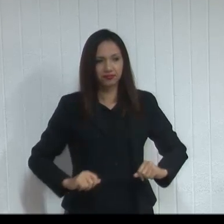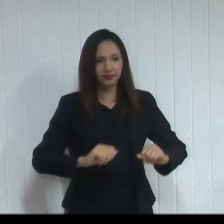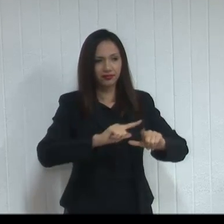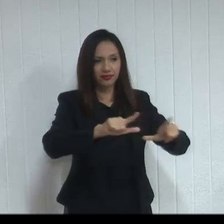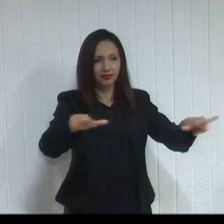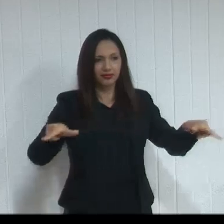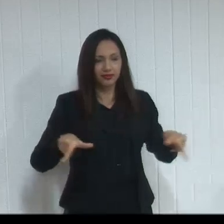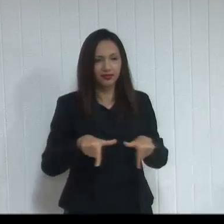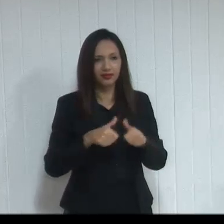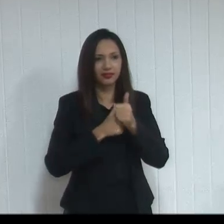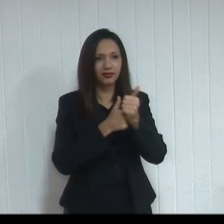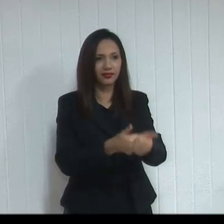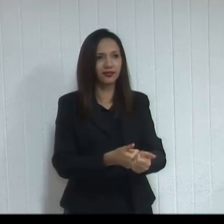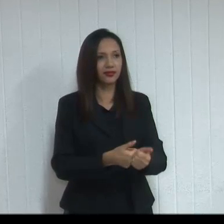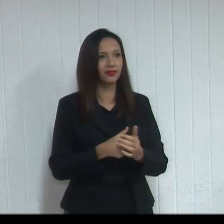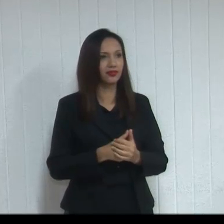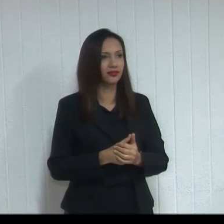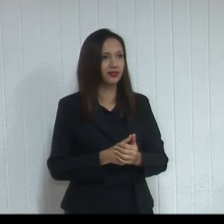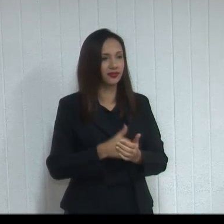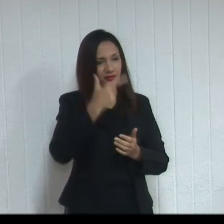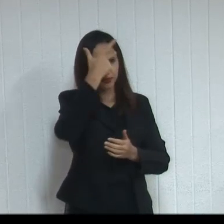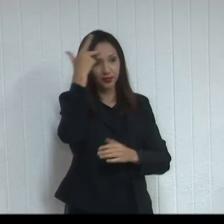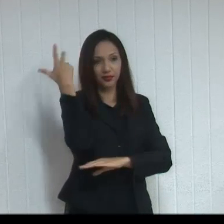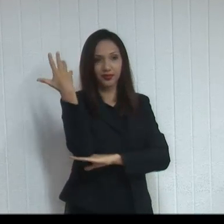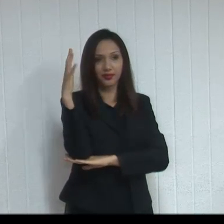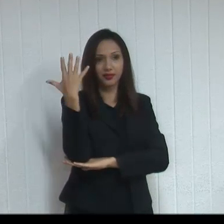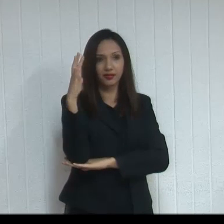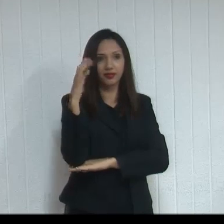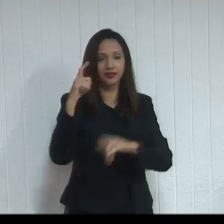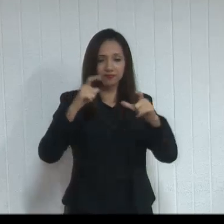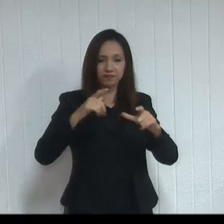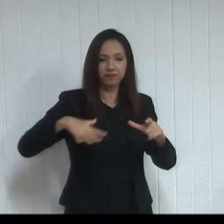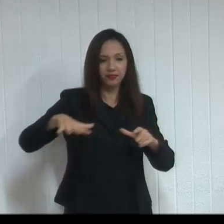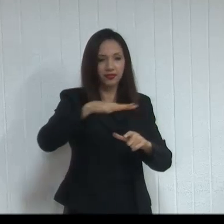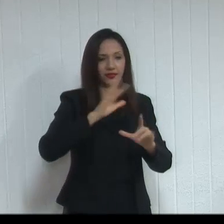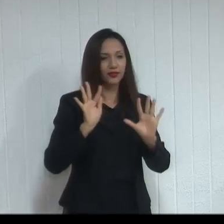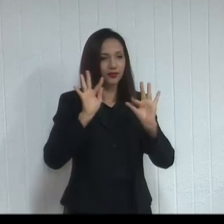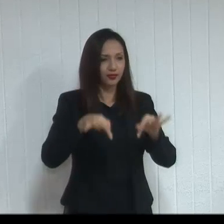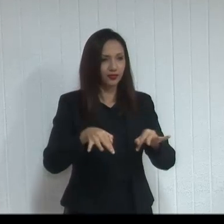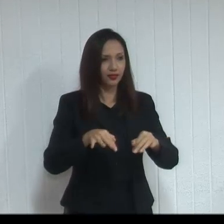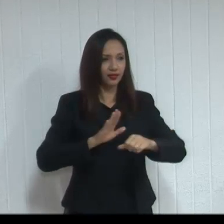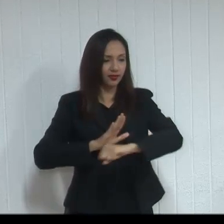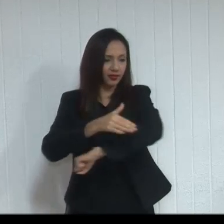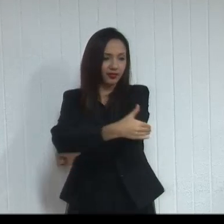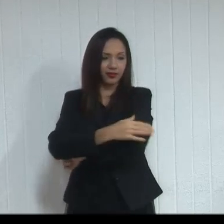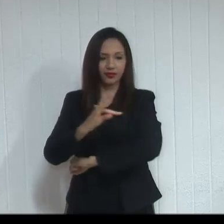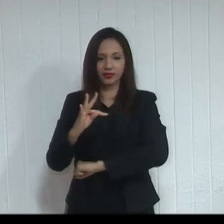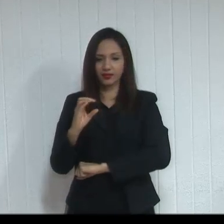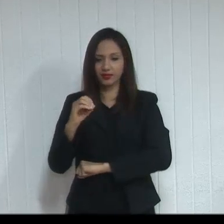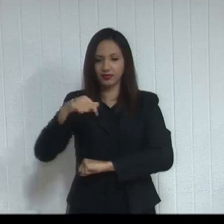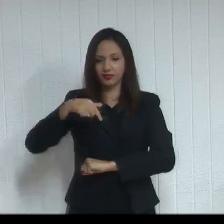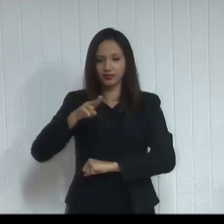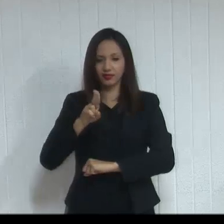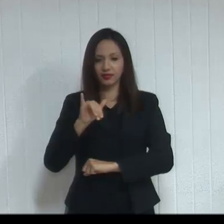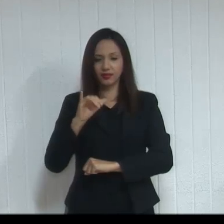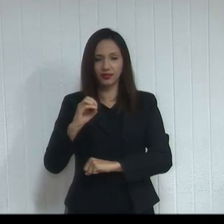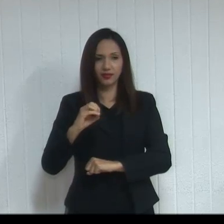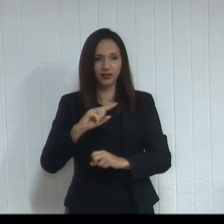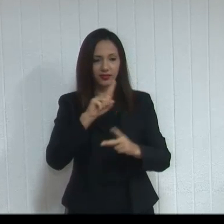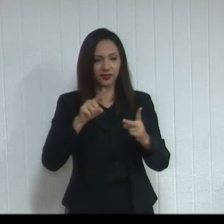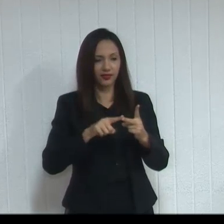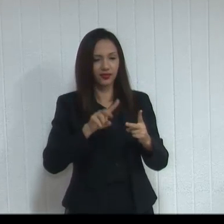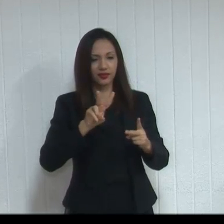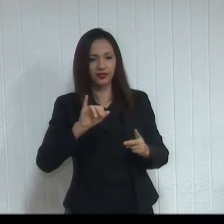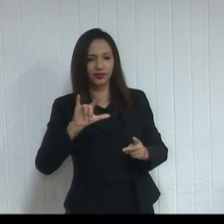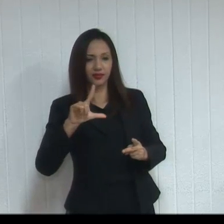realizada com acompanhamento das pessoas do meio ambiente. Essa região é a região ali do final da Rua Tóquio, entre o bairro Altos do Morumbi e Vida